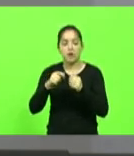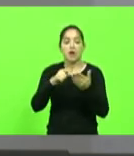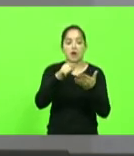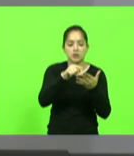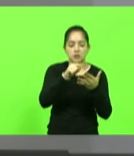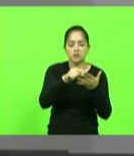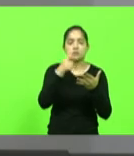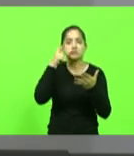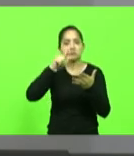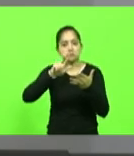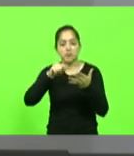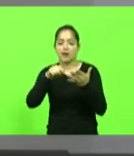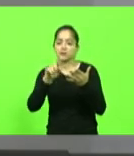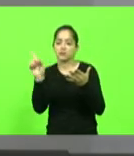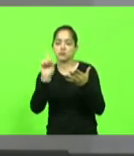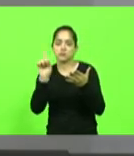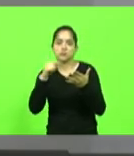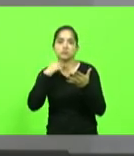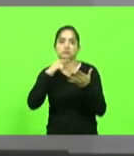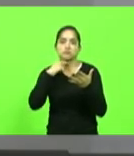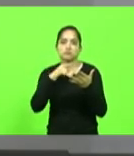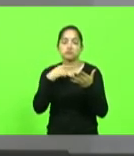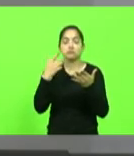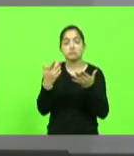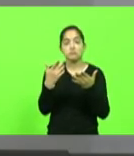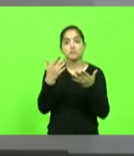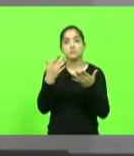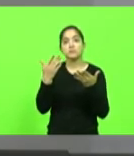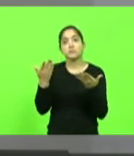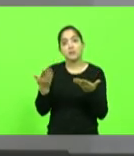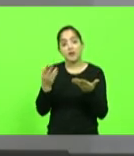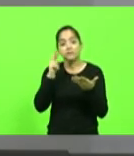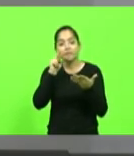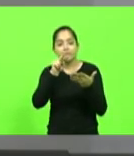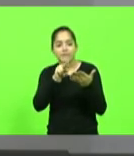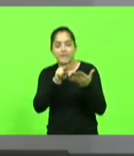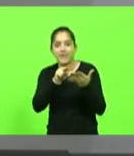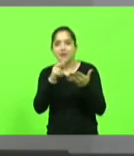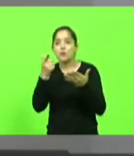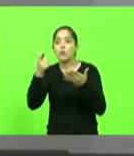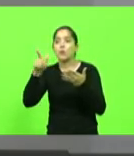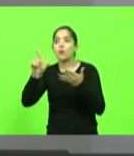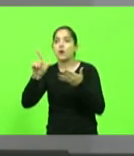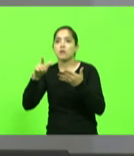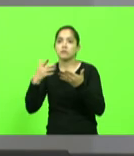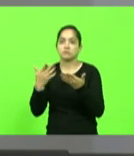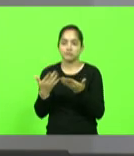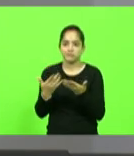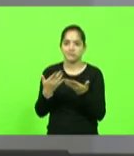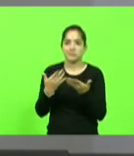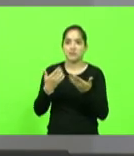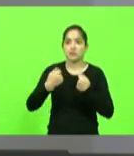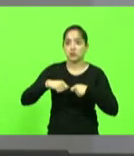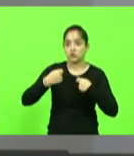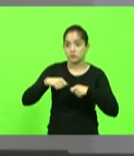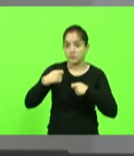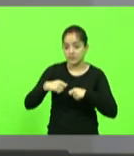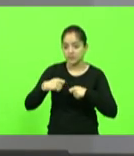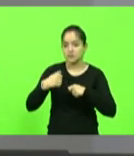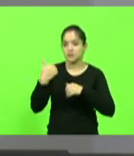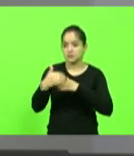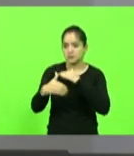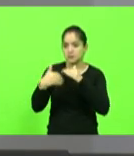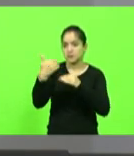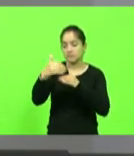conseguimos, isso nós não conseguimos, porque aí a gente também enxerga quais são os outros movimentos que nós temos que fazer para